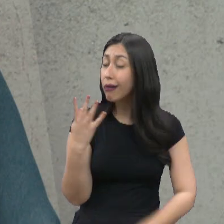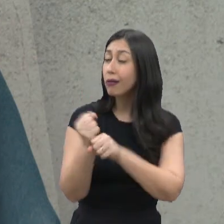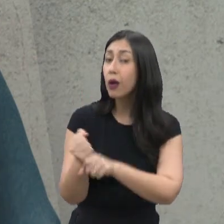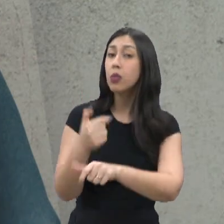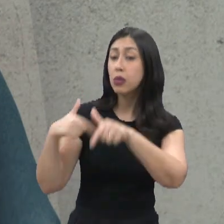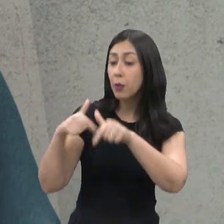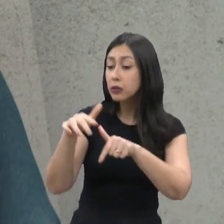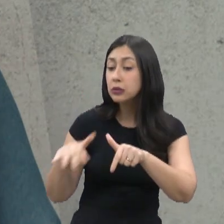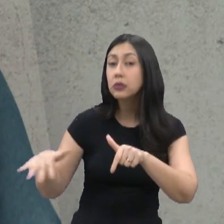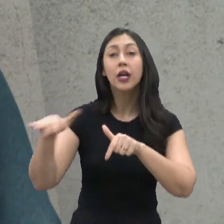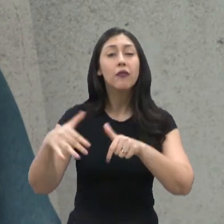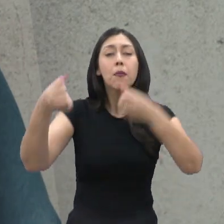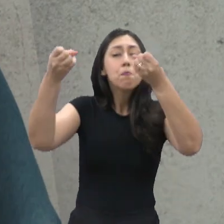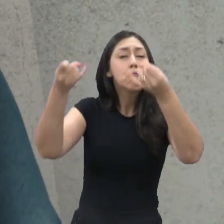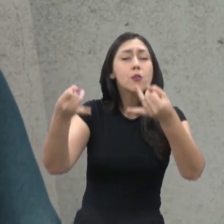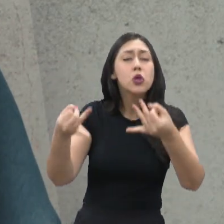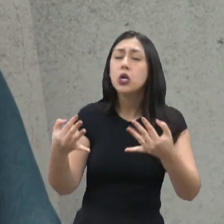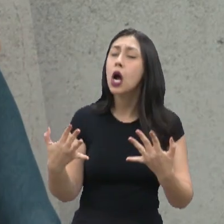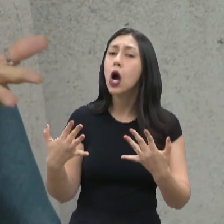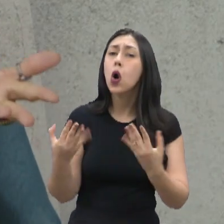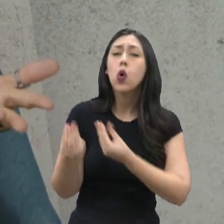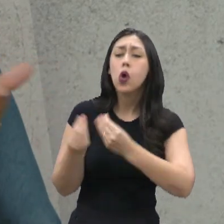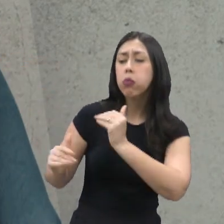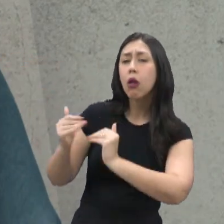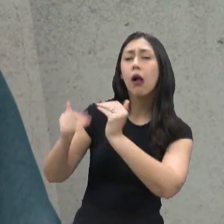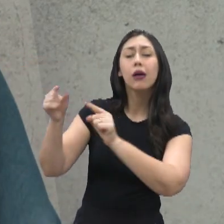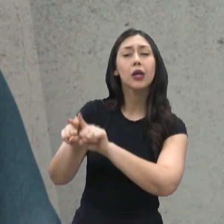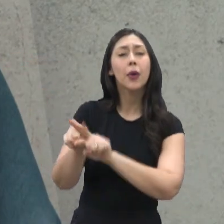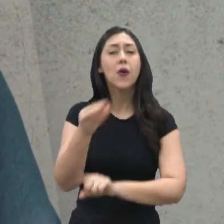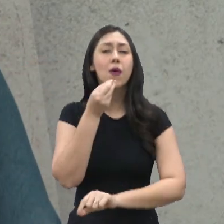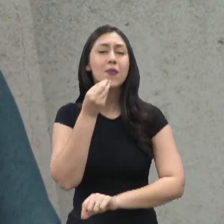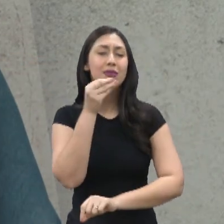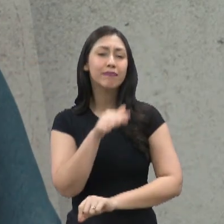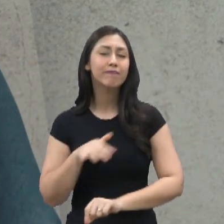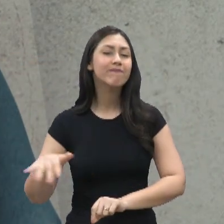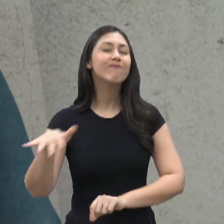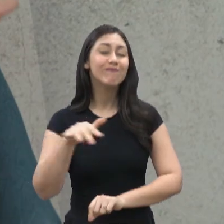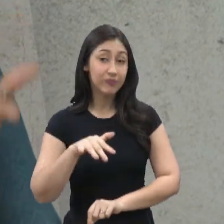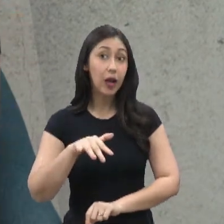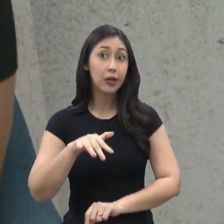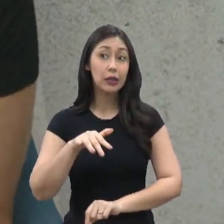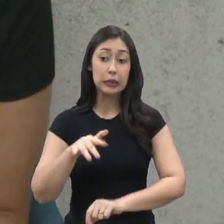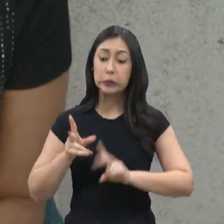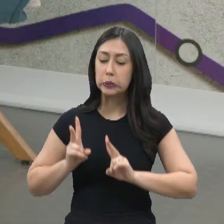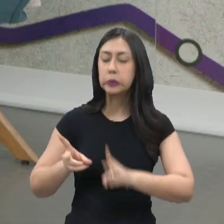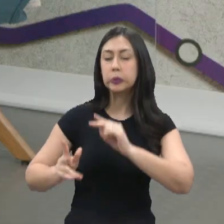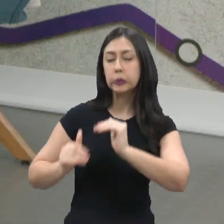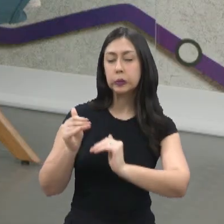ajudar a entender as principais tendências, desafios e oportunidades que surgem nesse setor, como eu disse, em constante